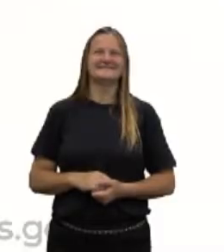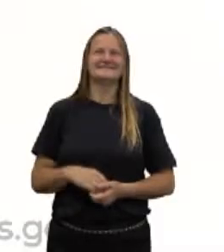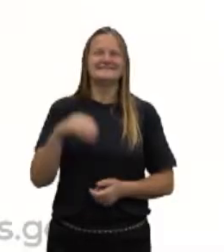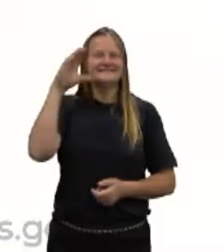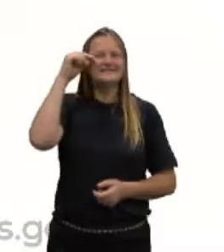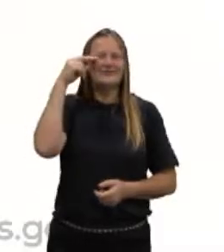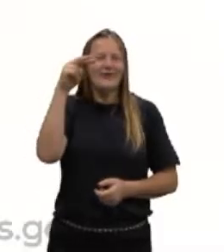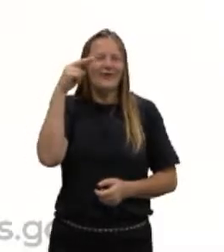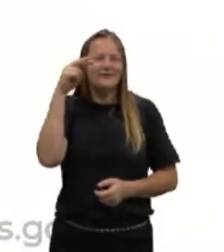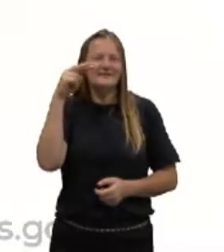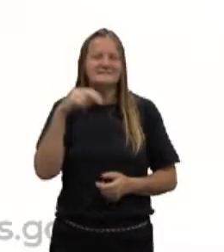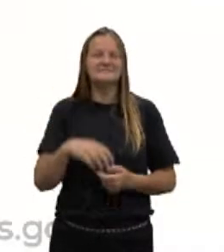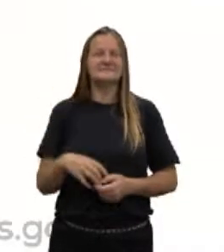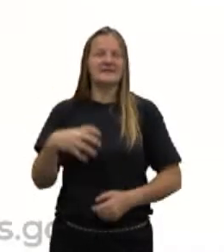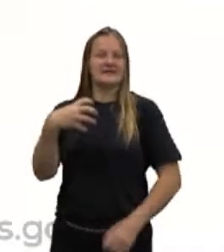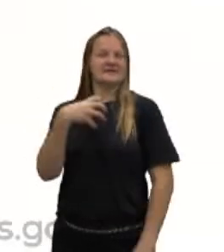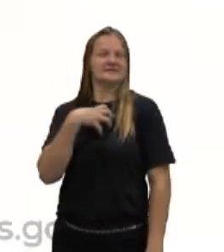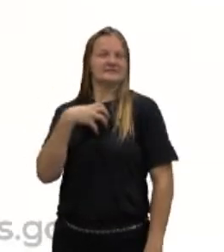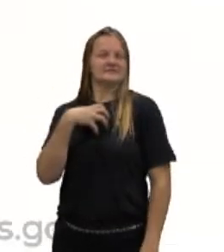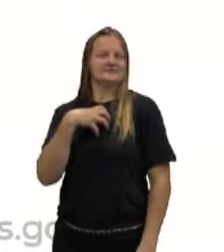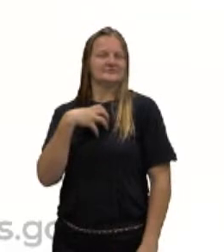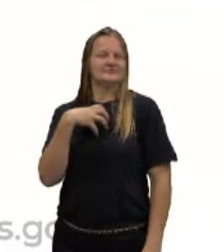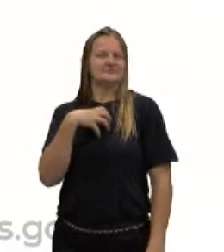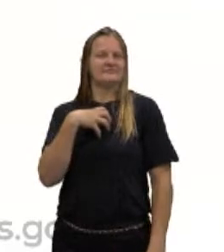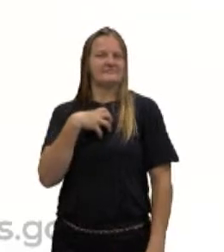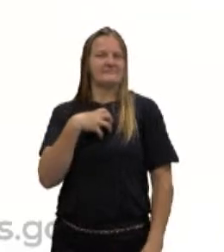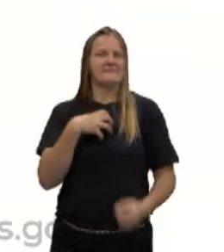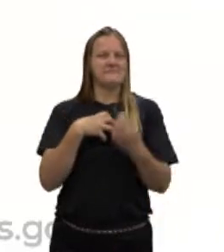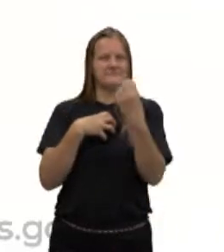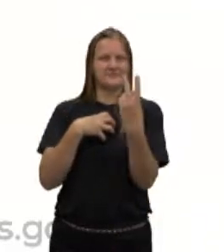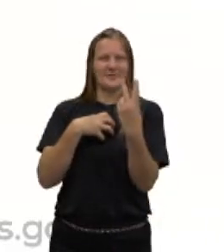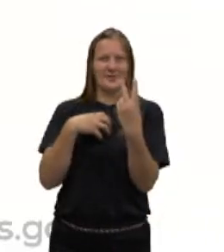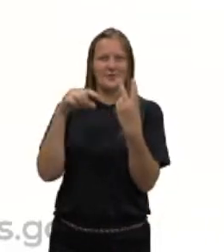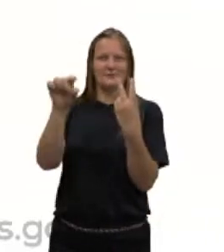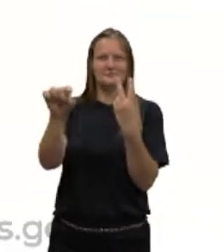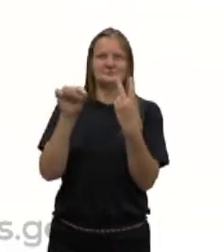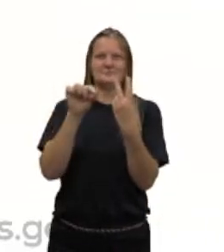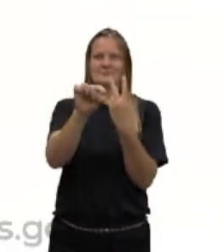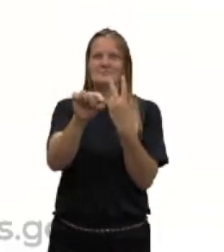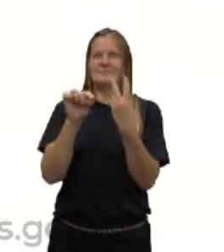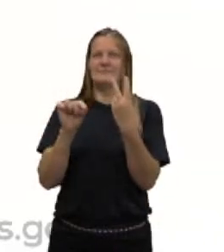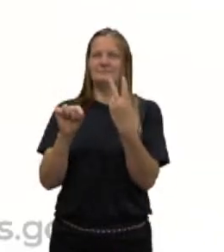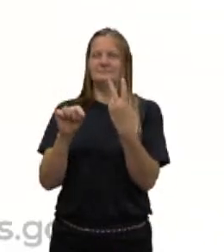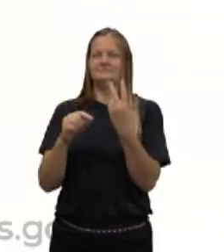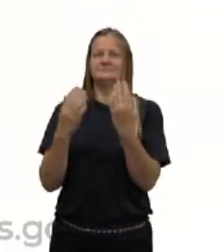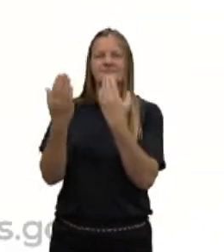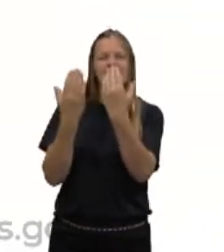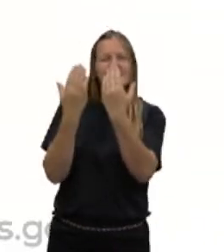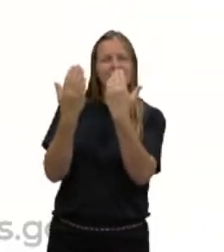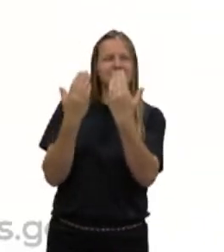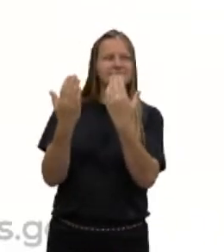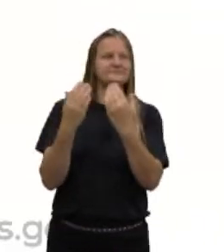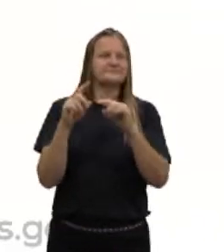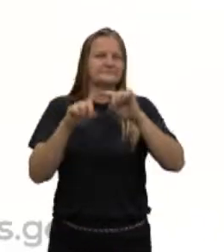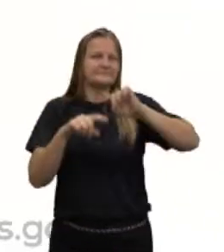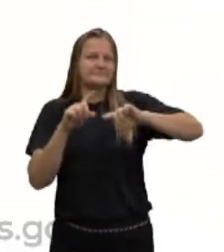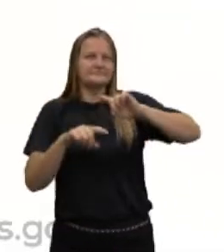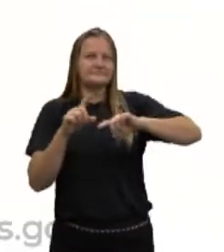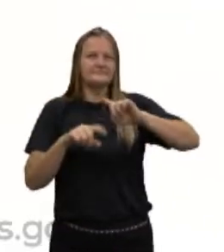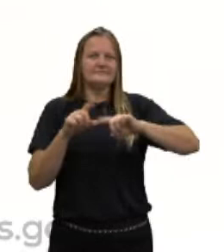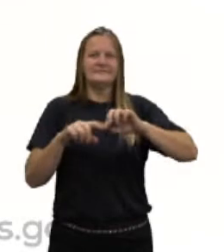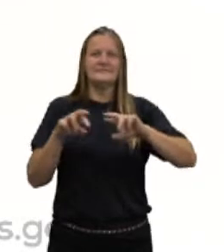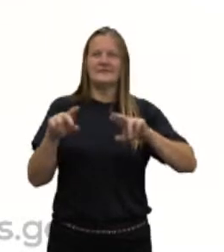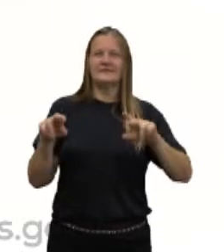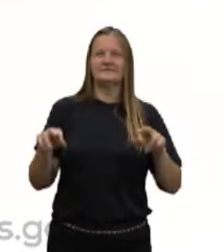só. Sentido. Eu vou puxar dois ali, ó. Sentido figurado, correspondência entre duas coisas ou